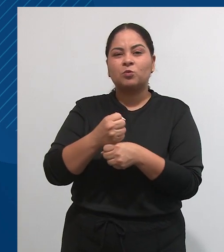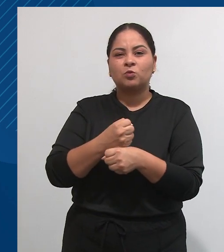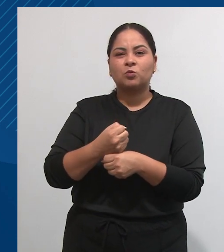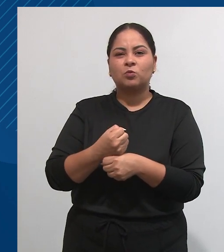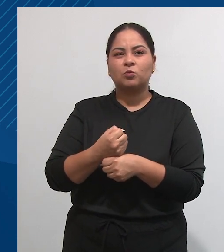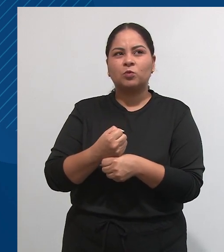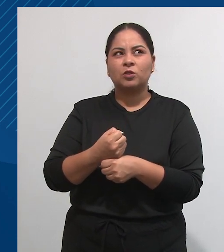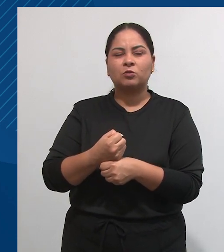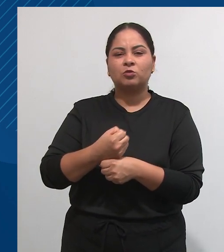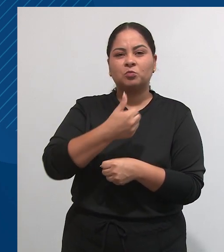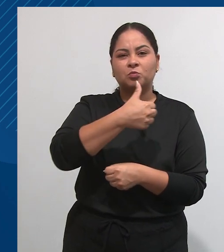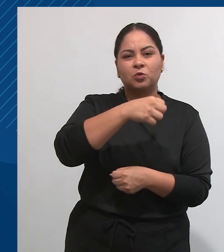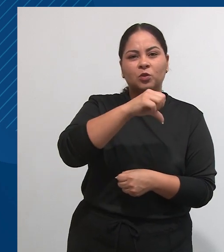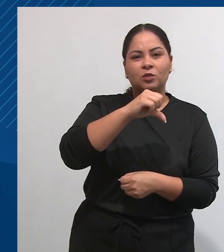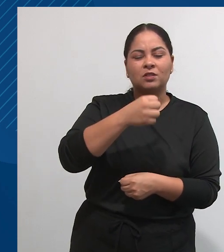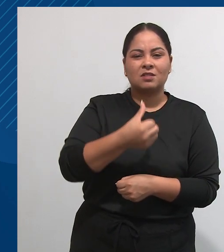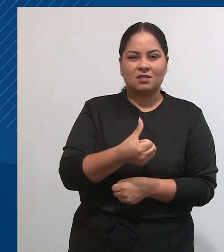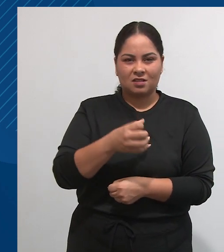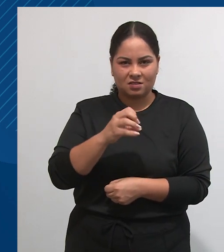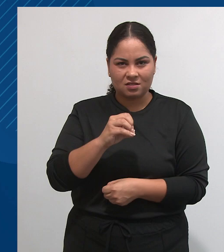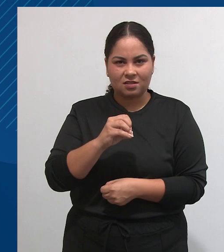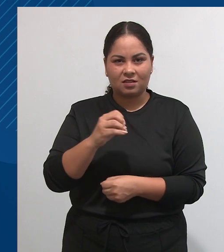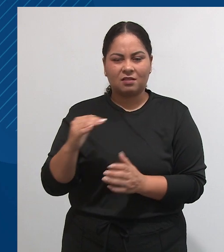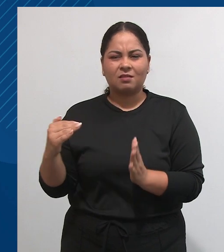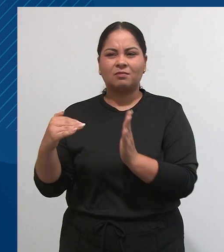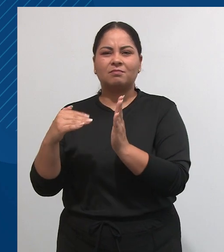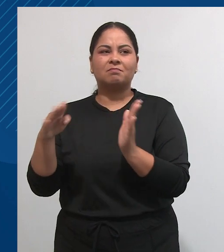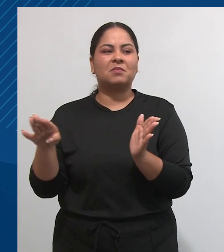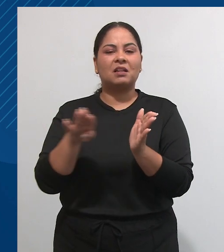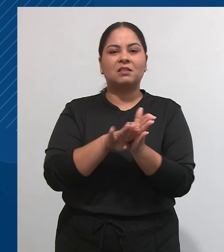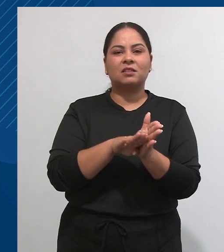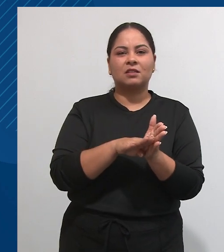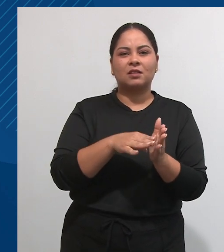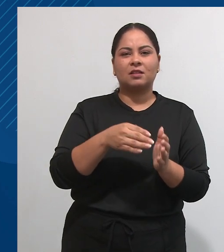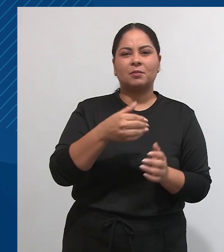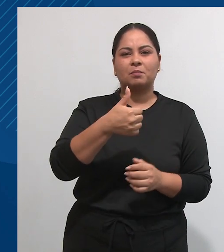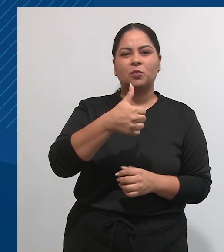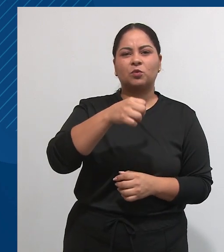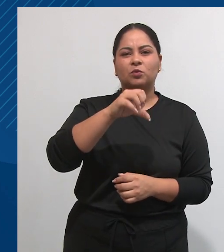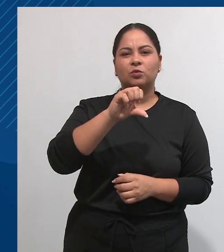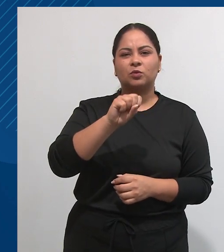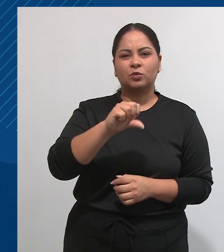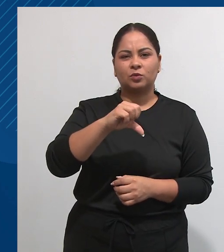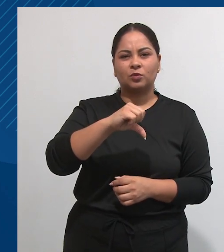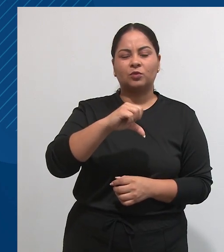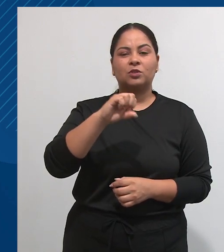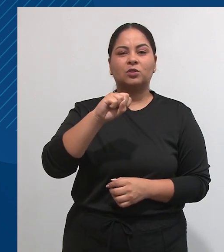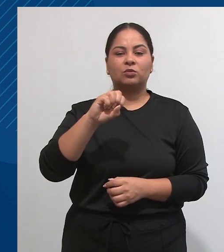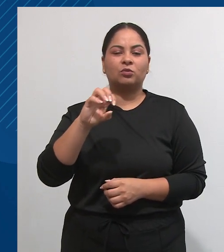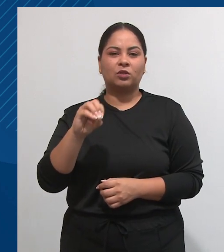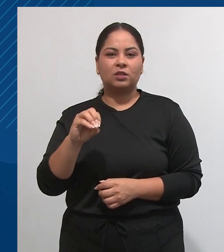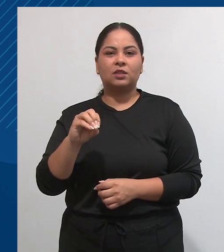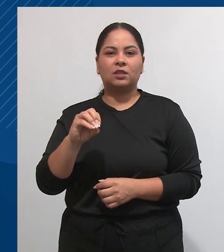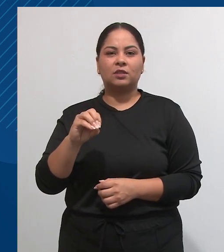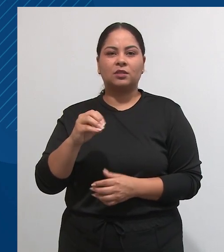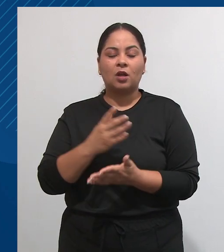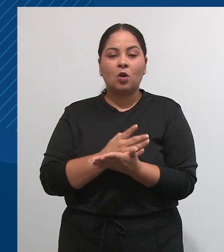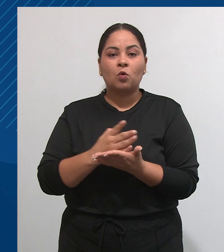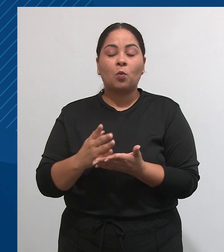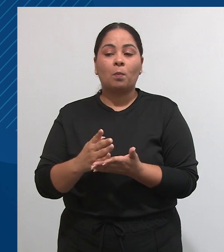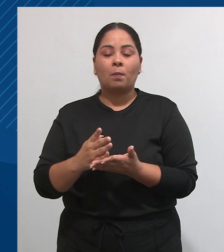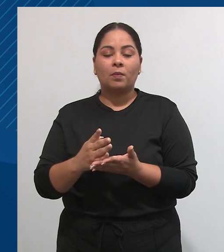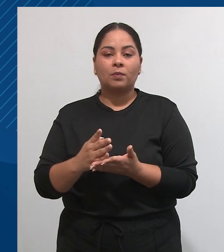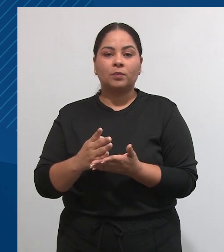80, vai então o que alguns historiadores denominam como uma periodização de